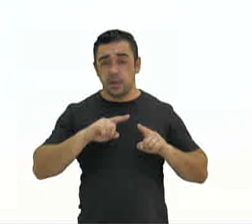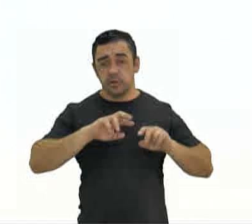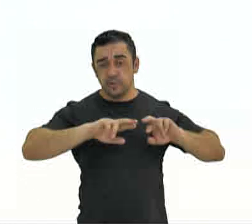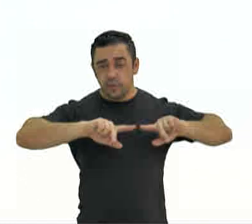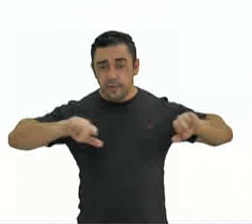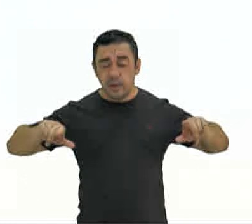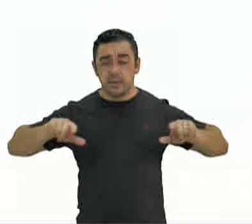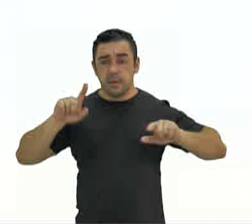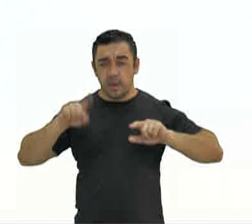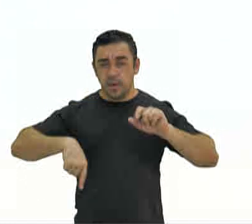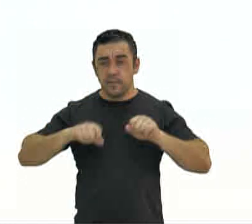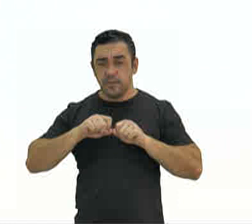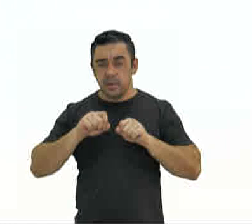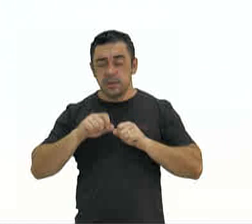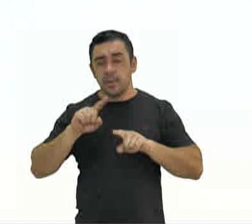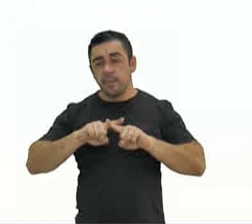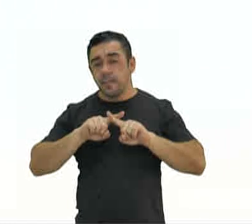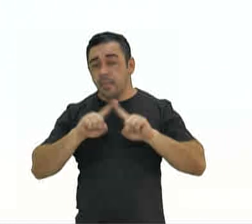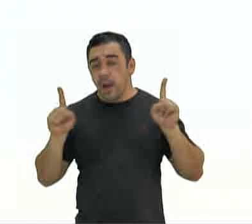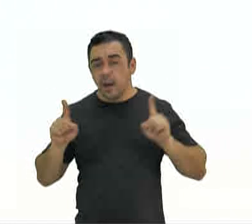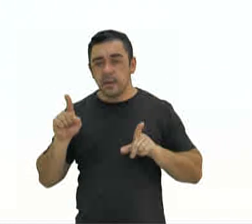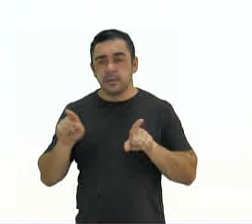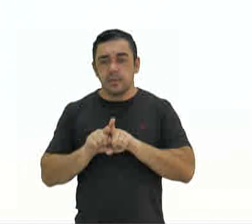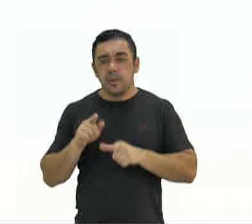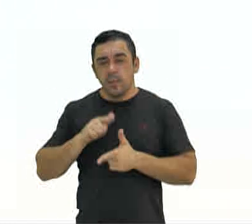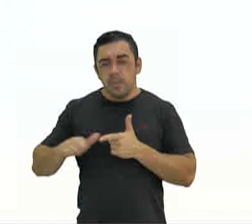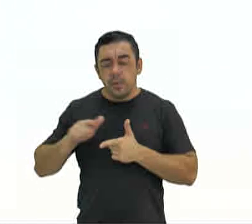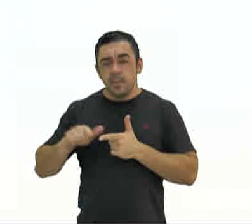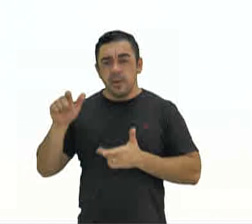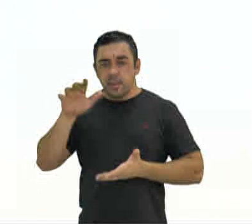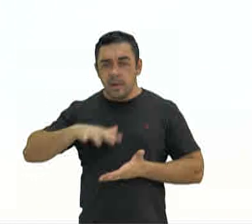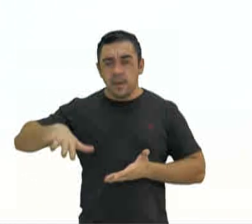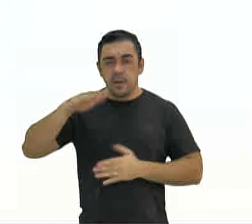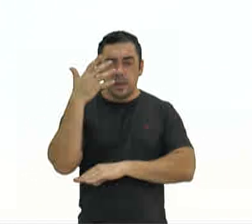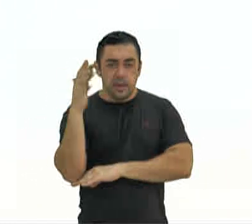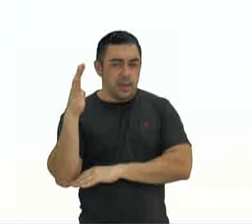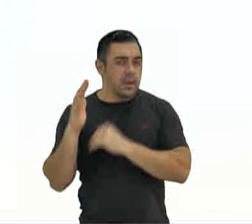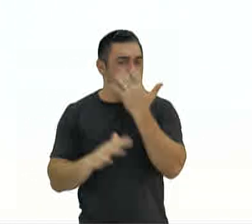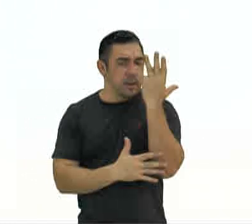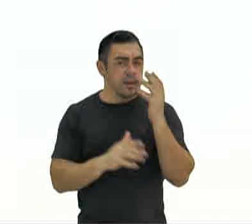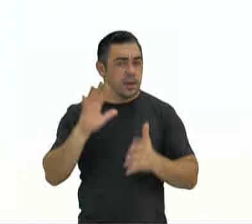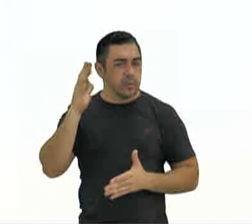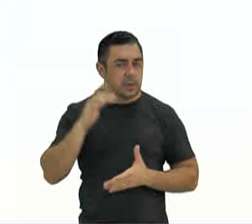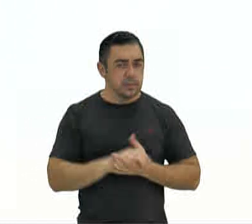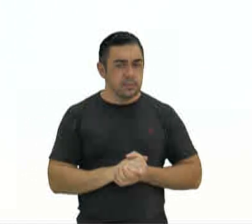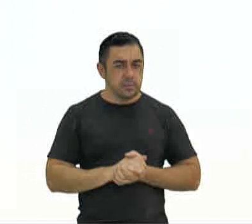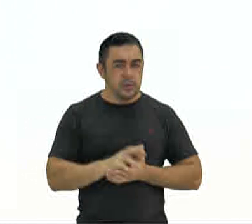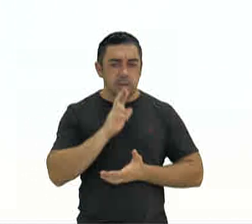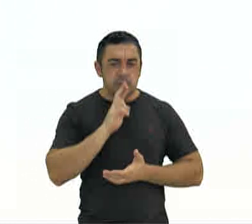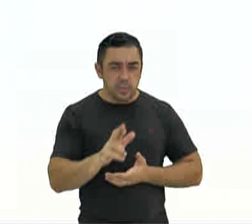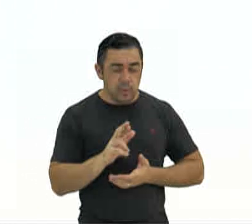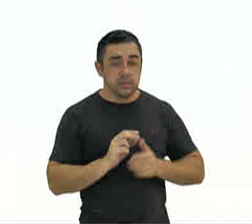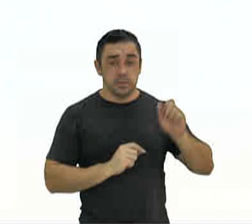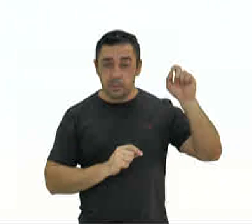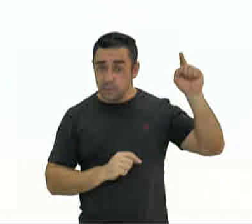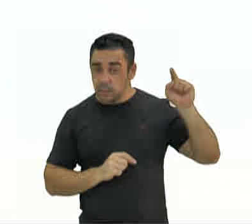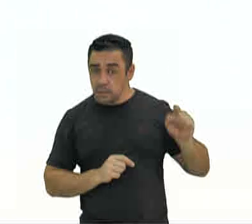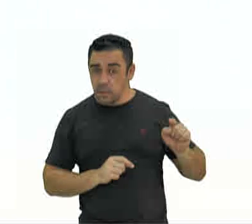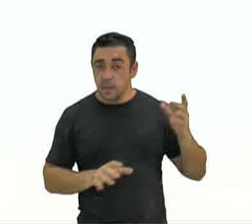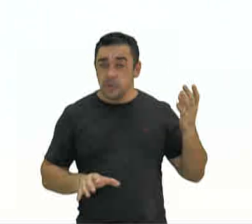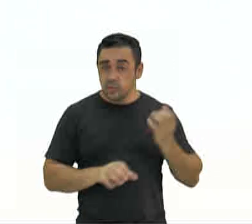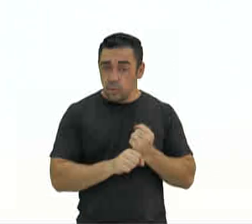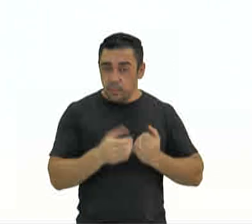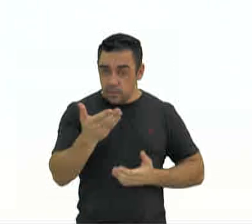diversificação da sua produção, mas também à problemática ambiental que esta provoca. Bora lá, marquem as alternativas